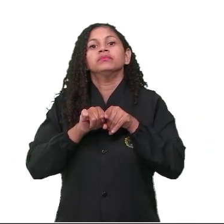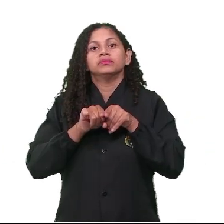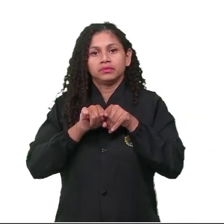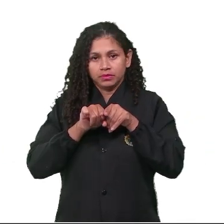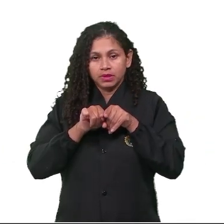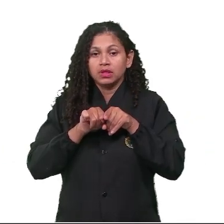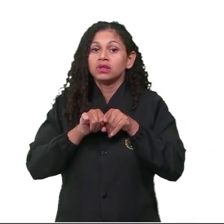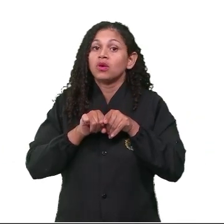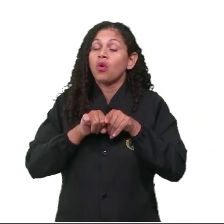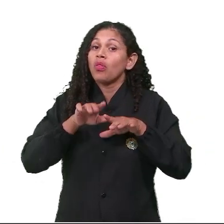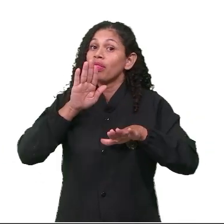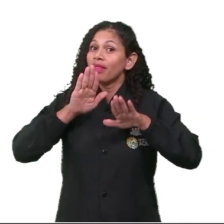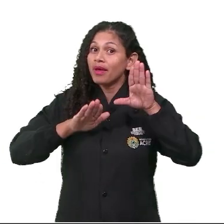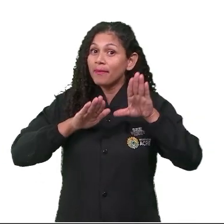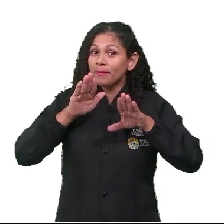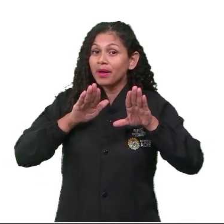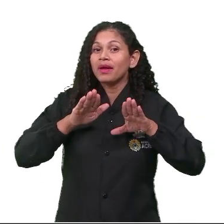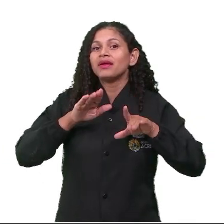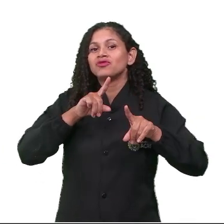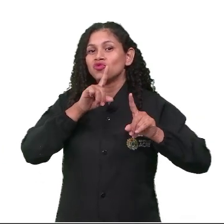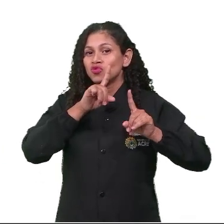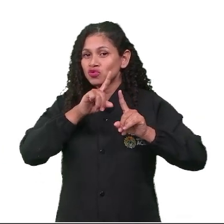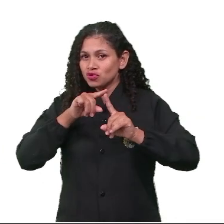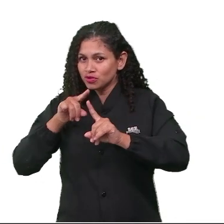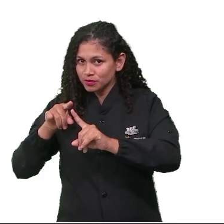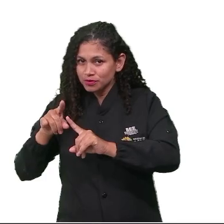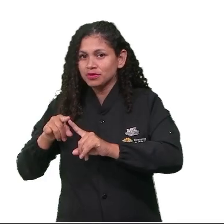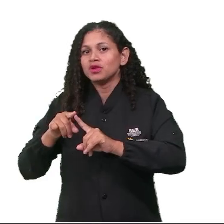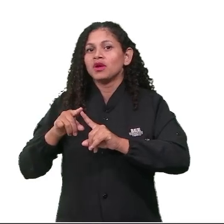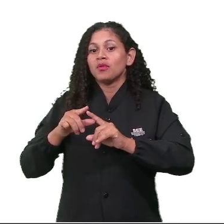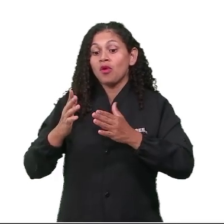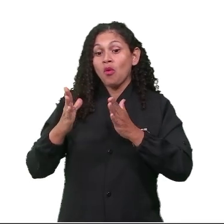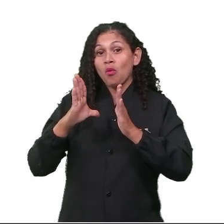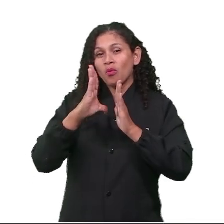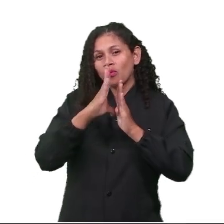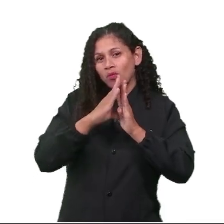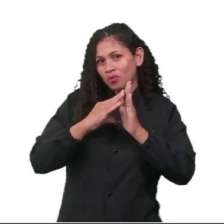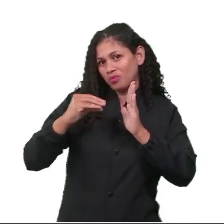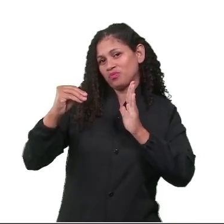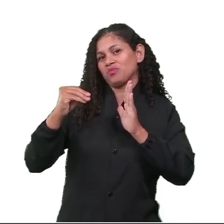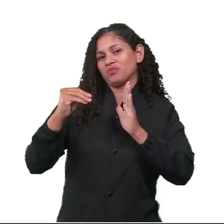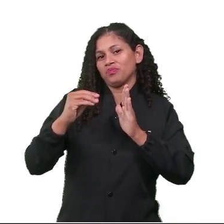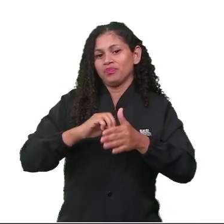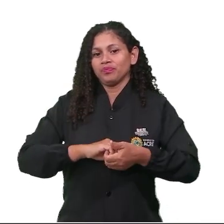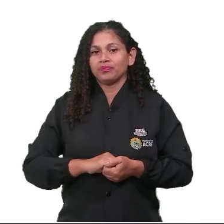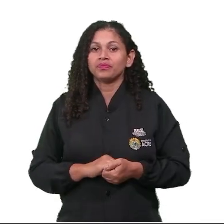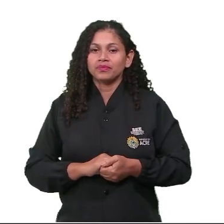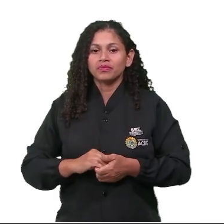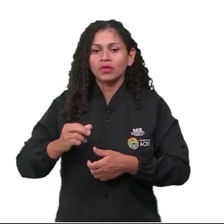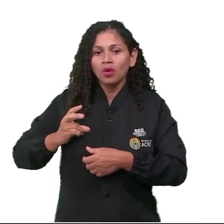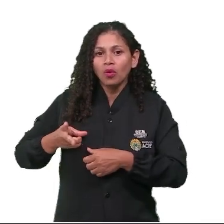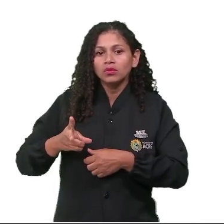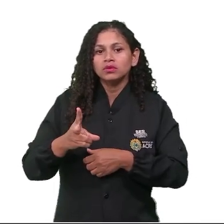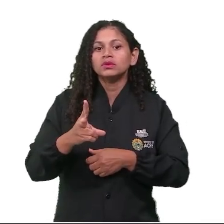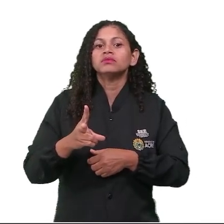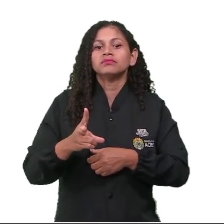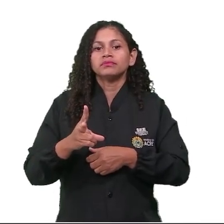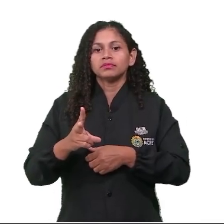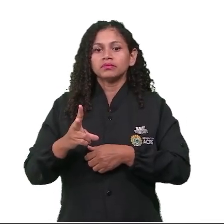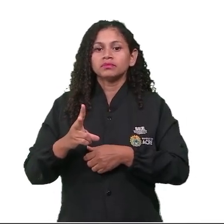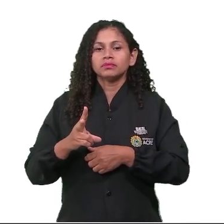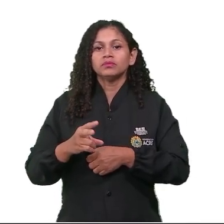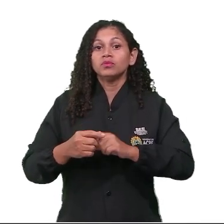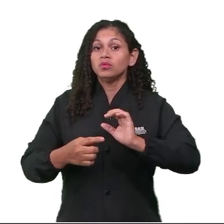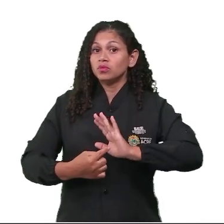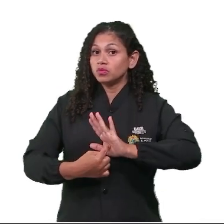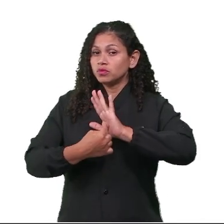o formato do polígono que está na base. Tudo bem? Dando continuidade, nós podemos estabelecer